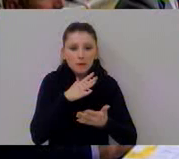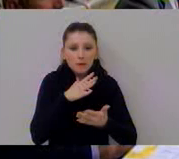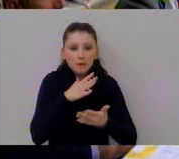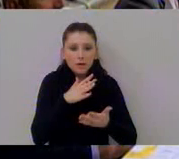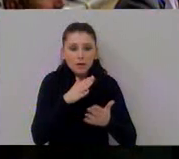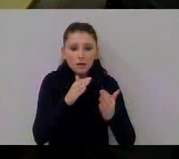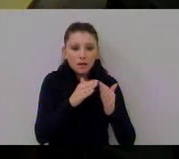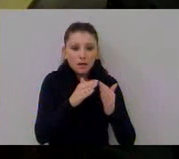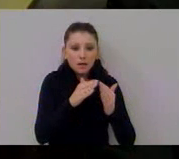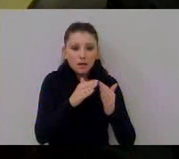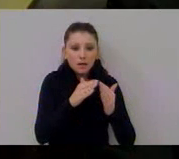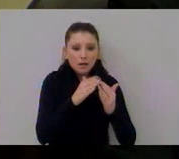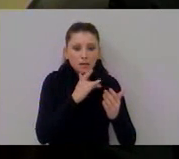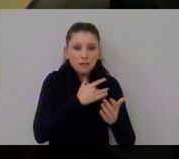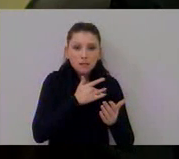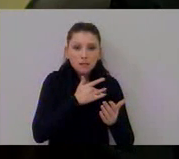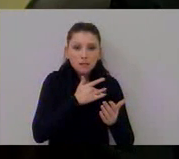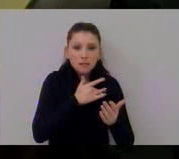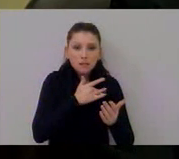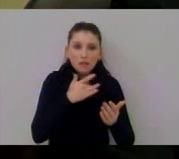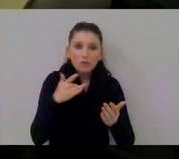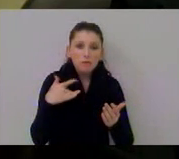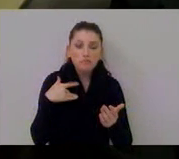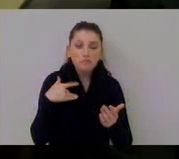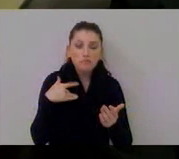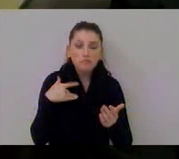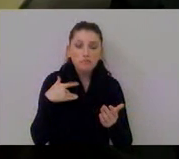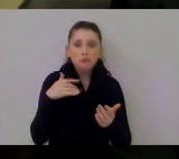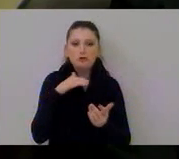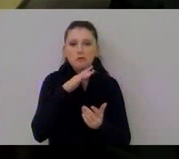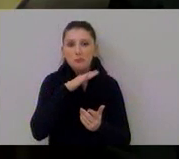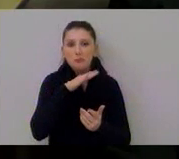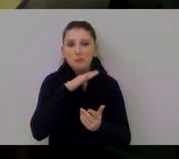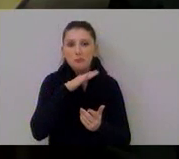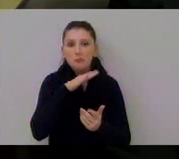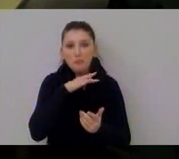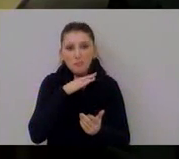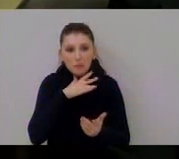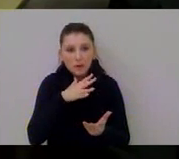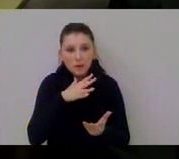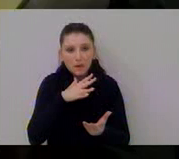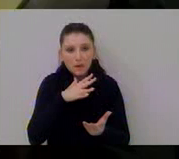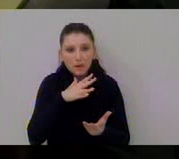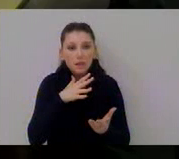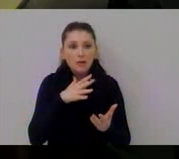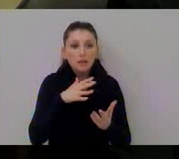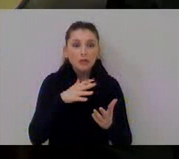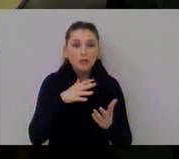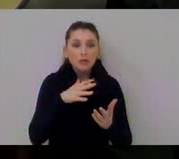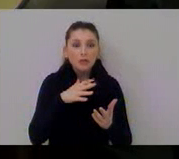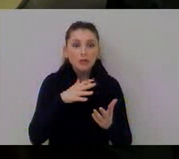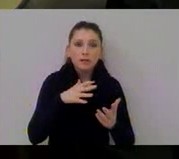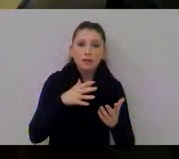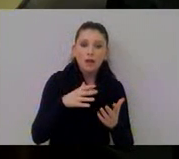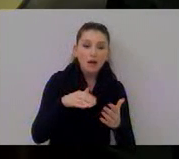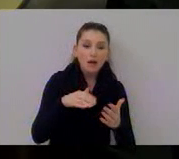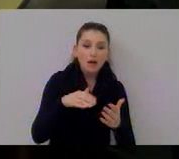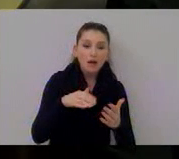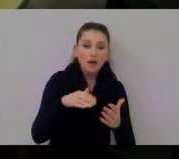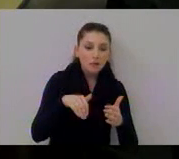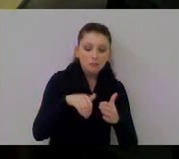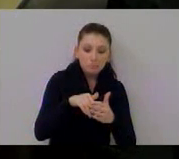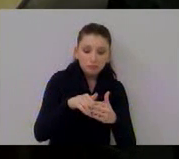comunitário por restaurar, campos de areia ou futebol